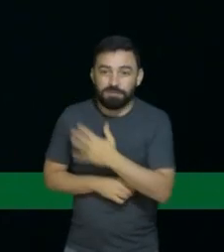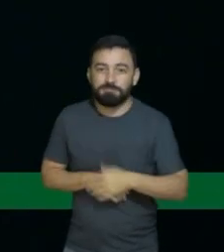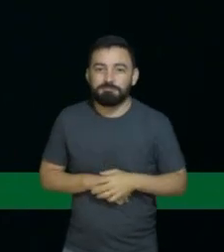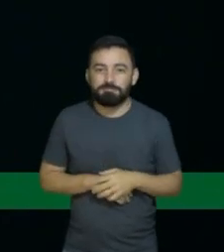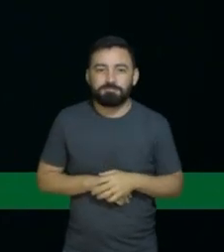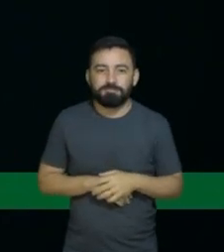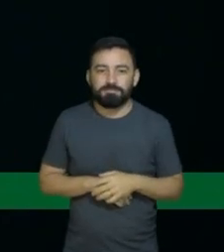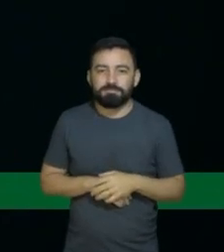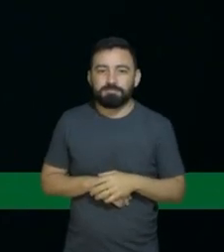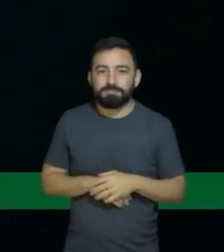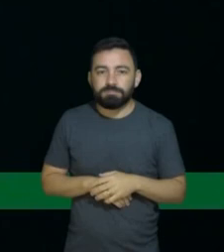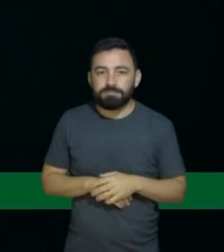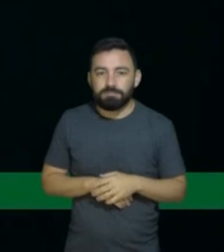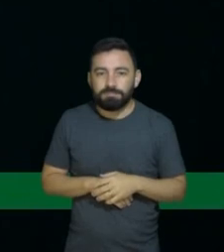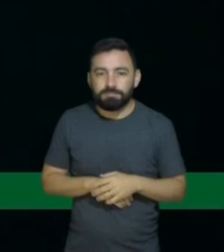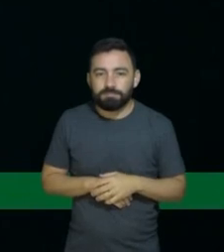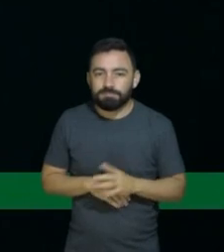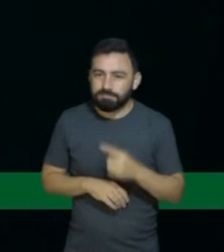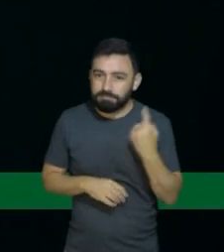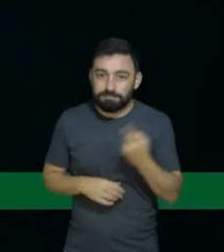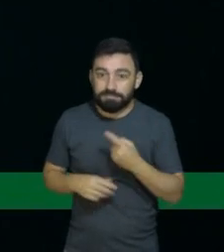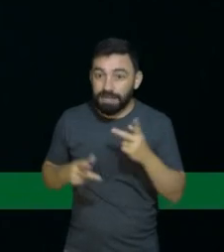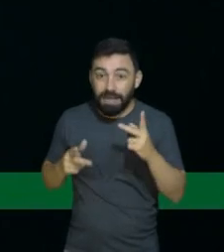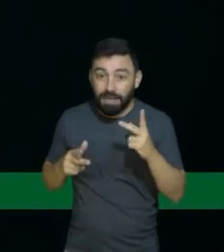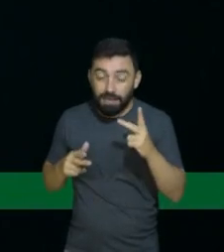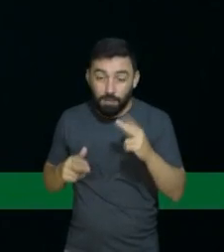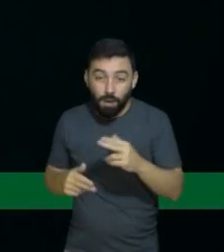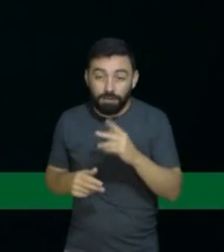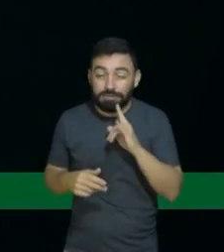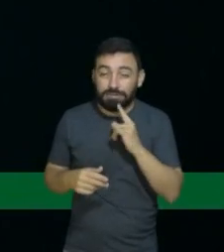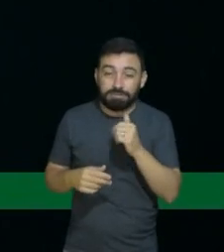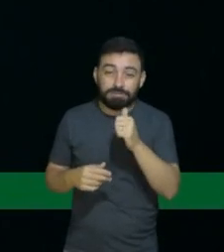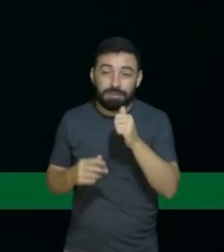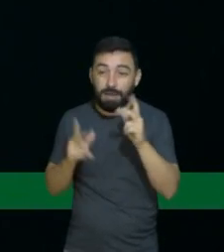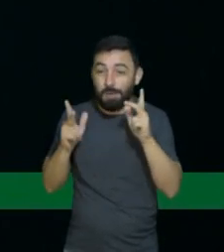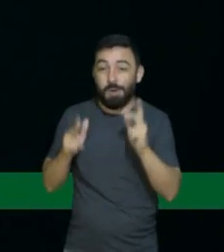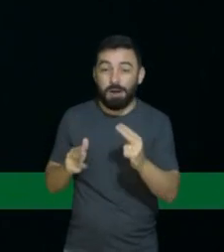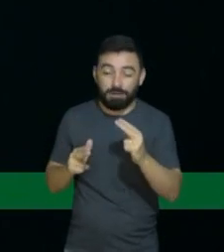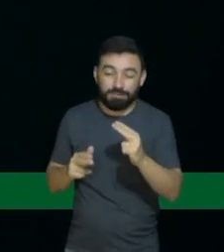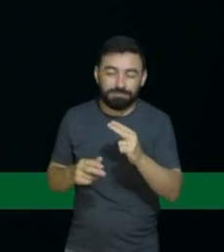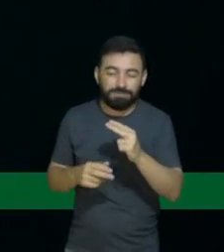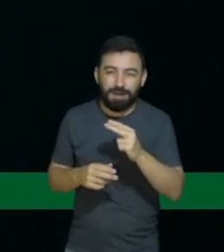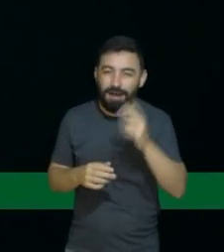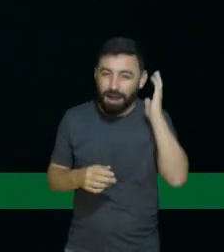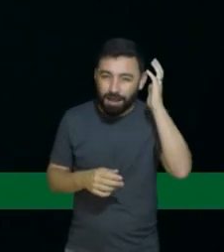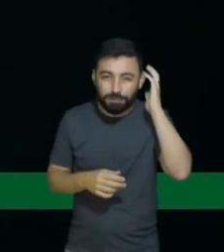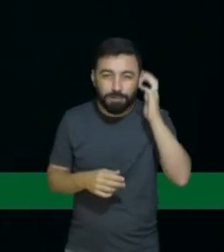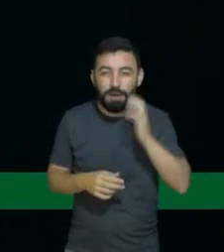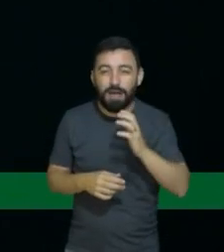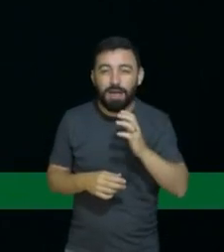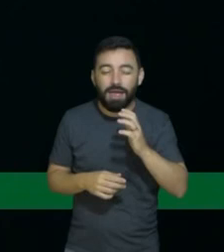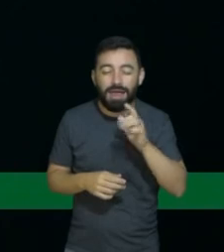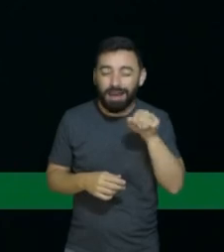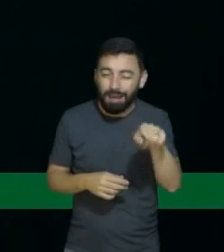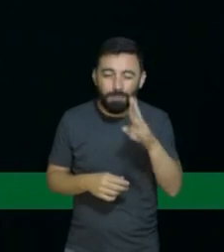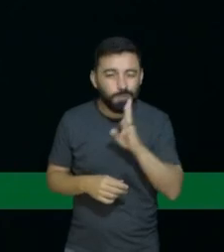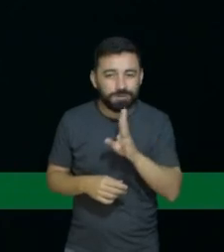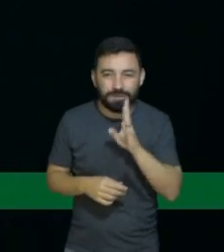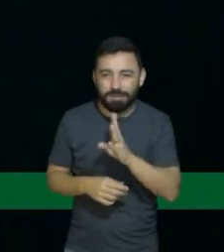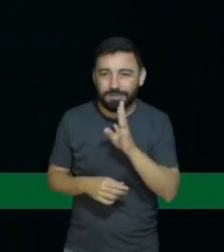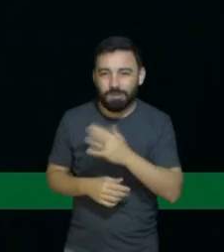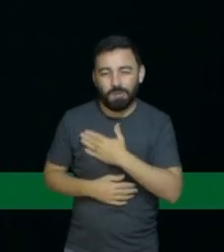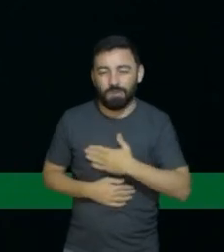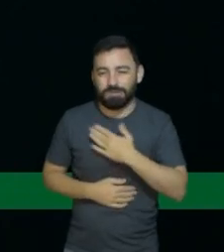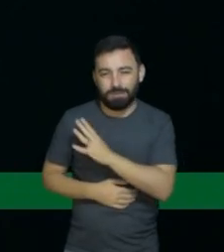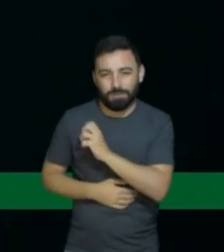eh é um é uma cachaça né trabalhar em rádio é uma cachaça a gente ama o que a gente faz e a gente tem que lembrar